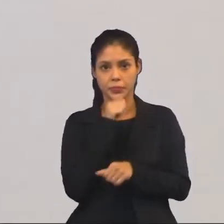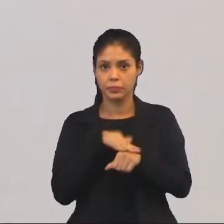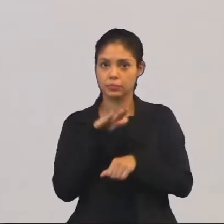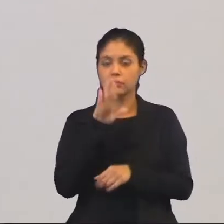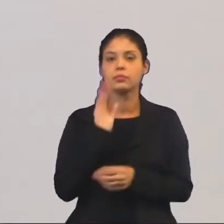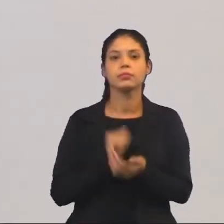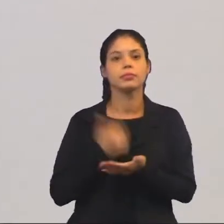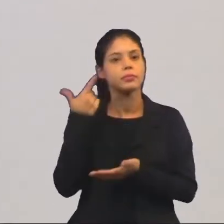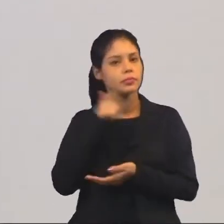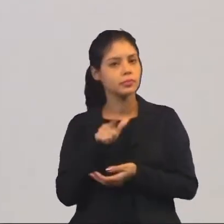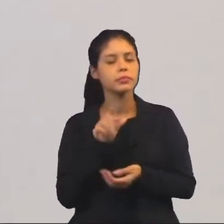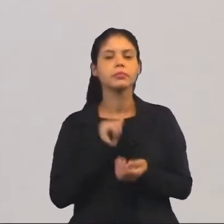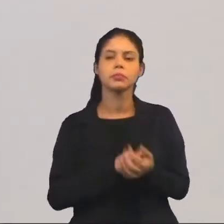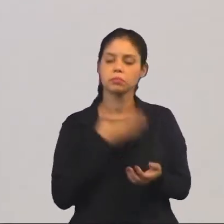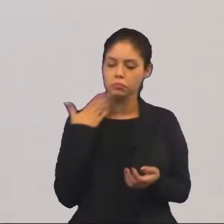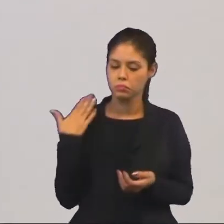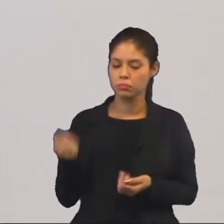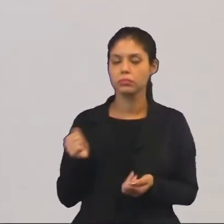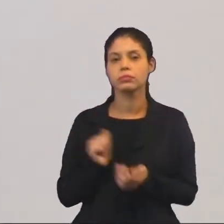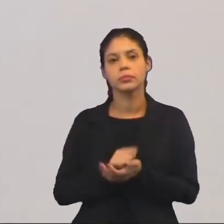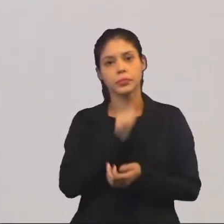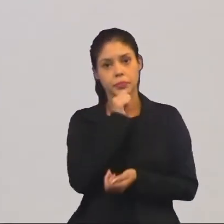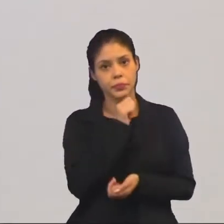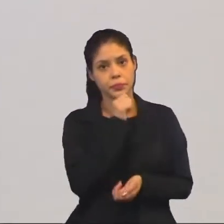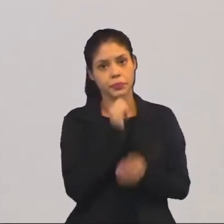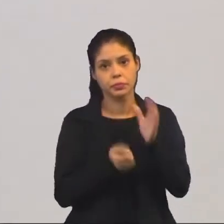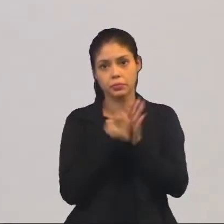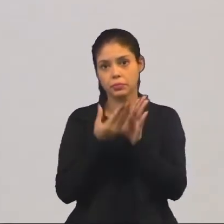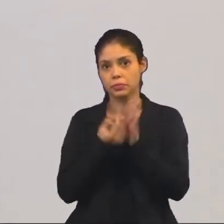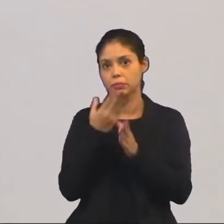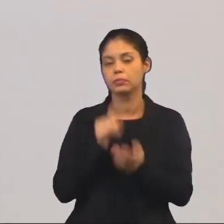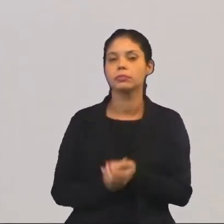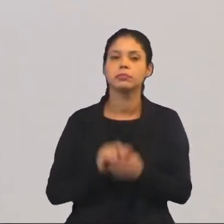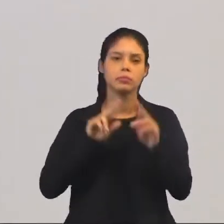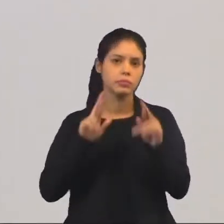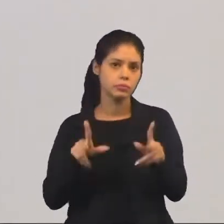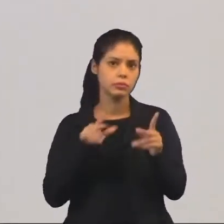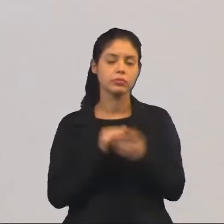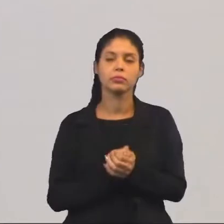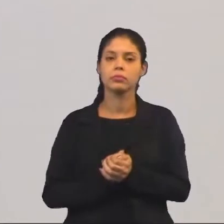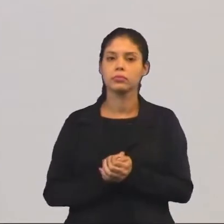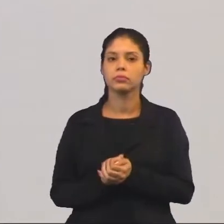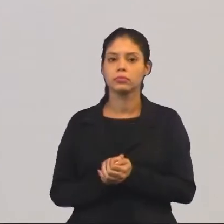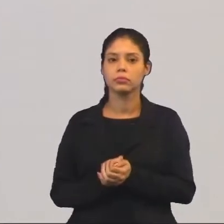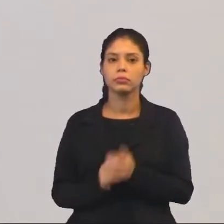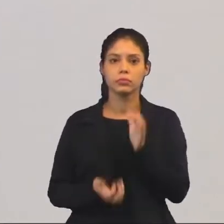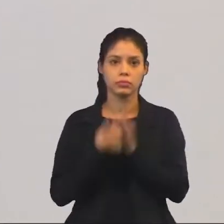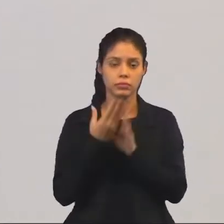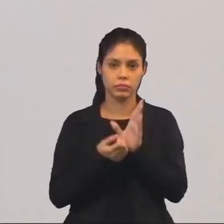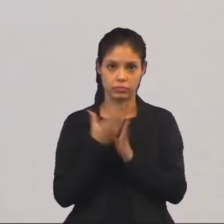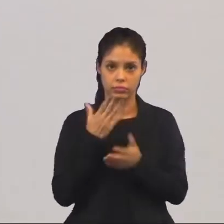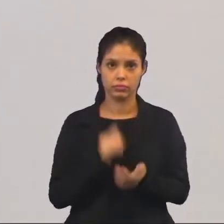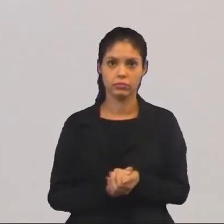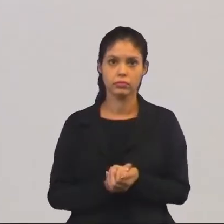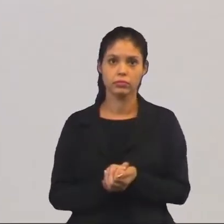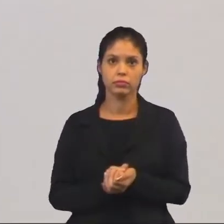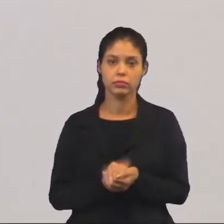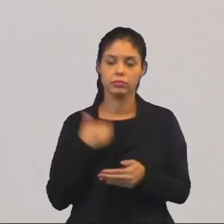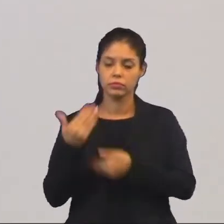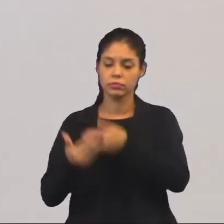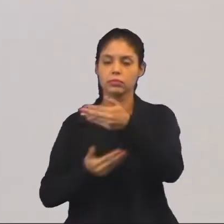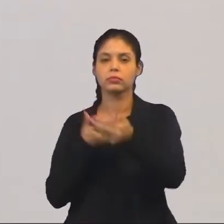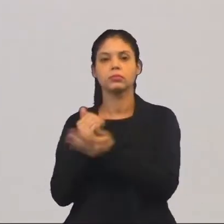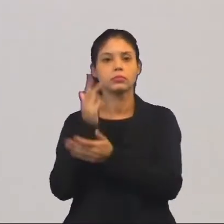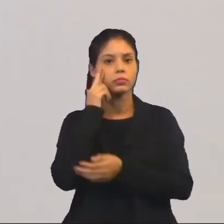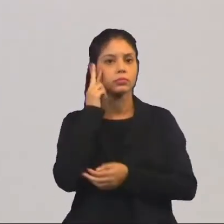você consegue então dobrar essa capacidade de produção. Então a diferença está entre produção, que é o processo